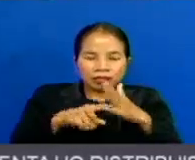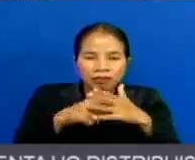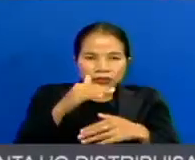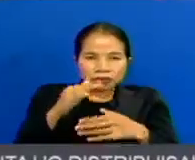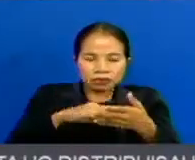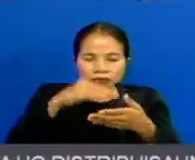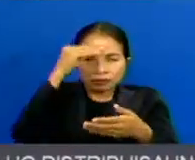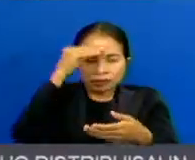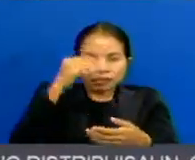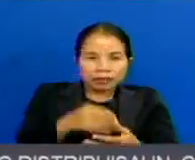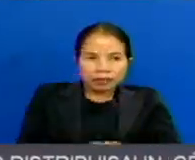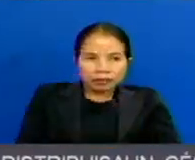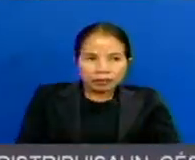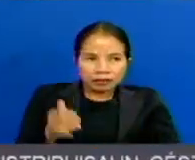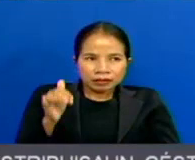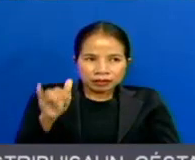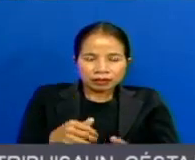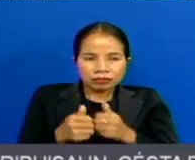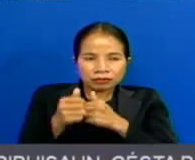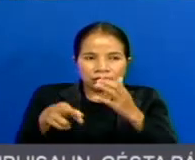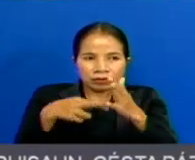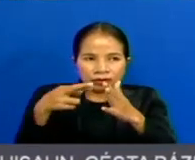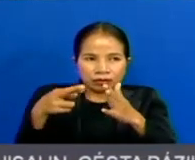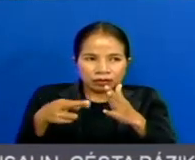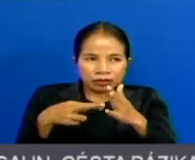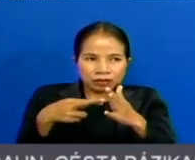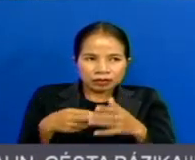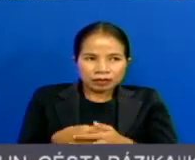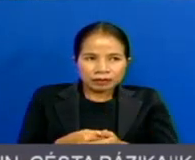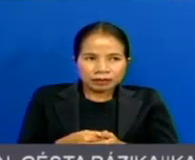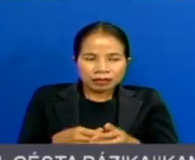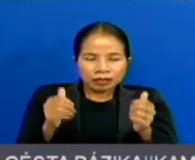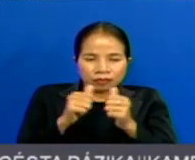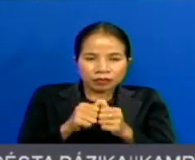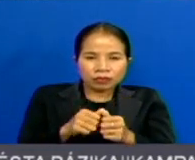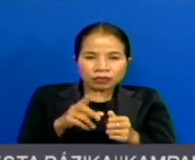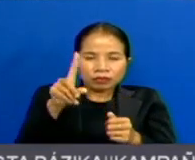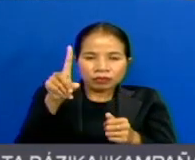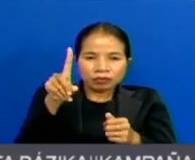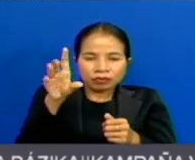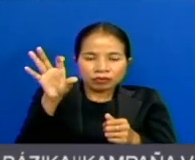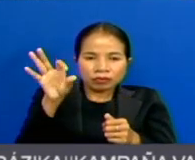processo aprendizagem. Se é também maktuir orientação, iha 800 estudantes